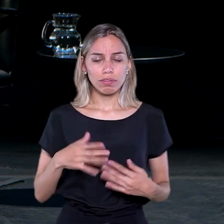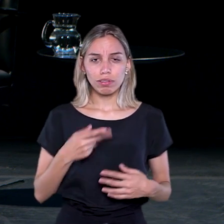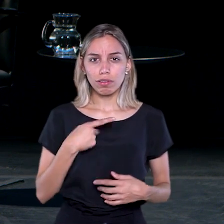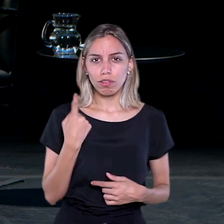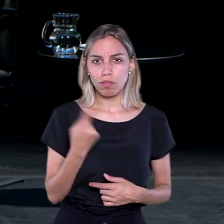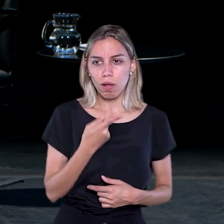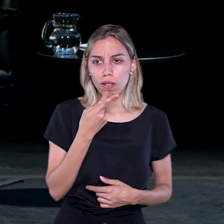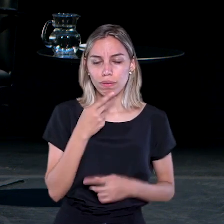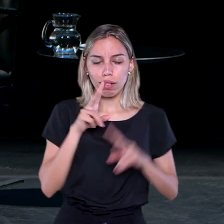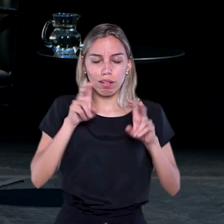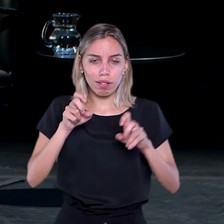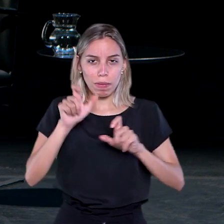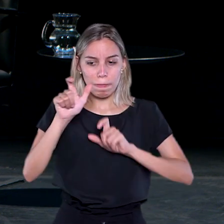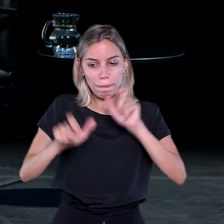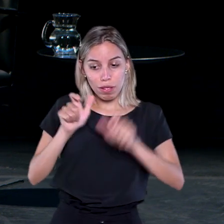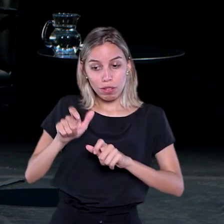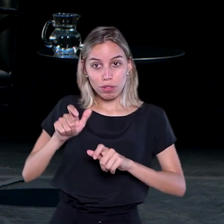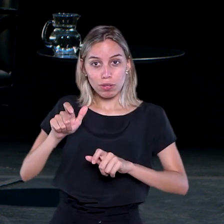a sua existência.